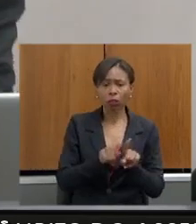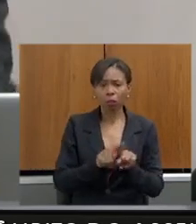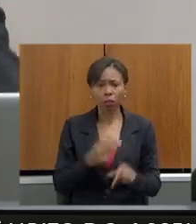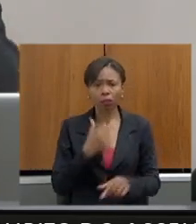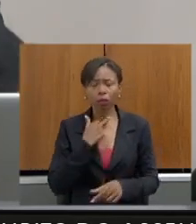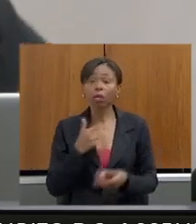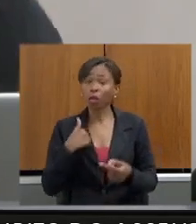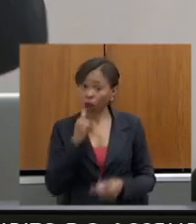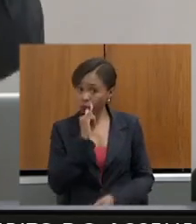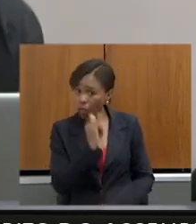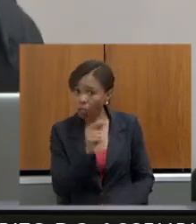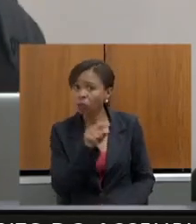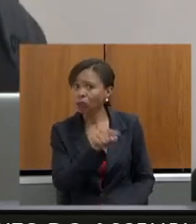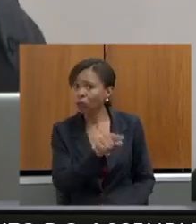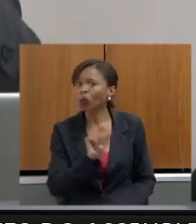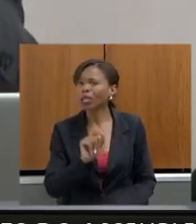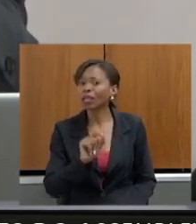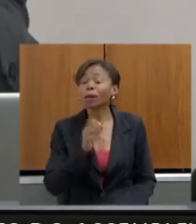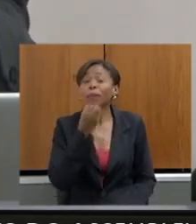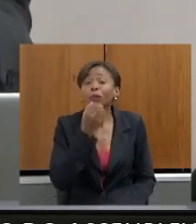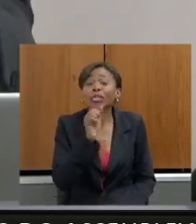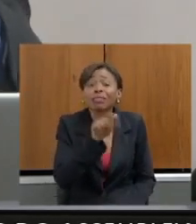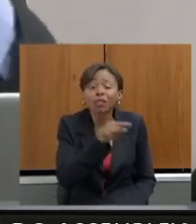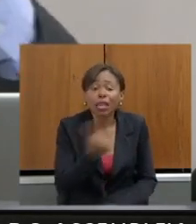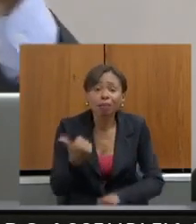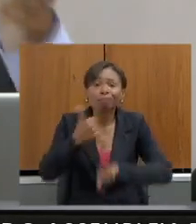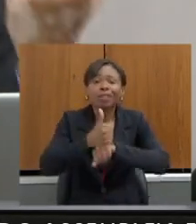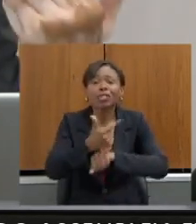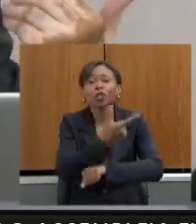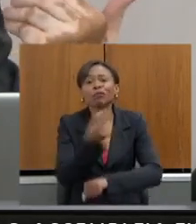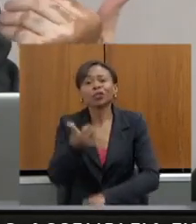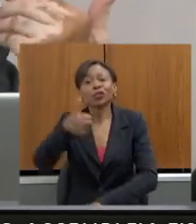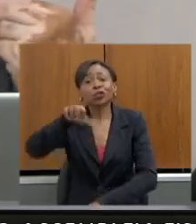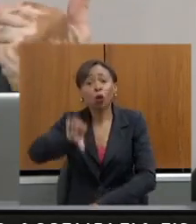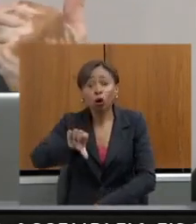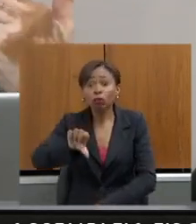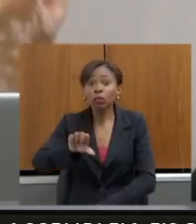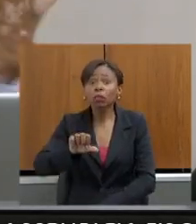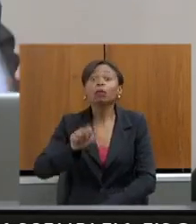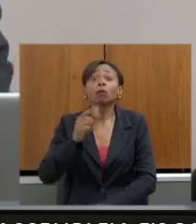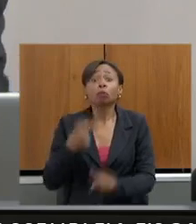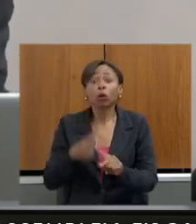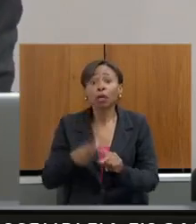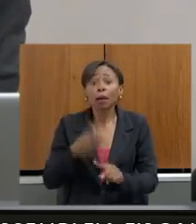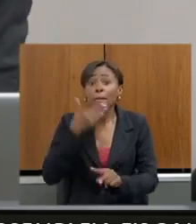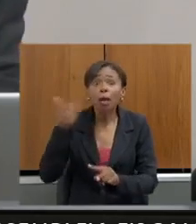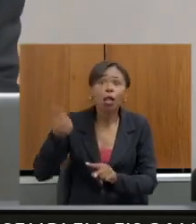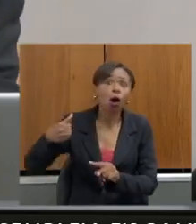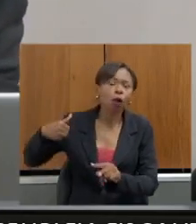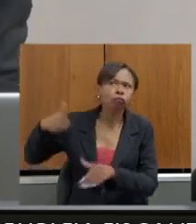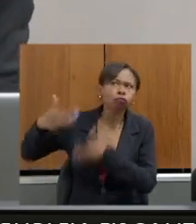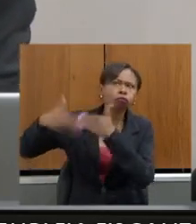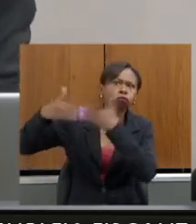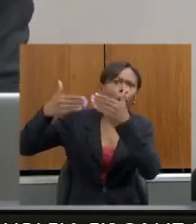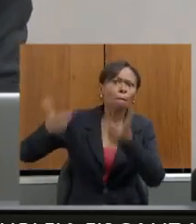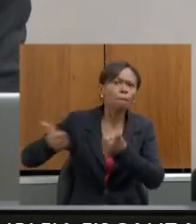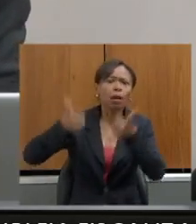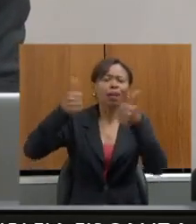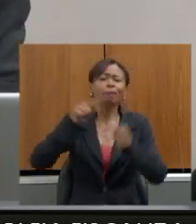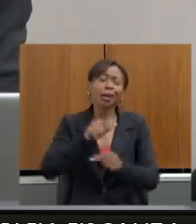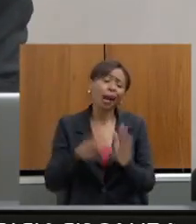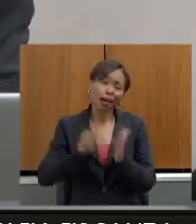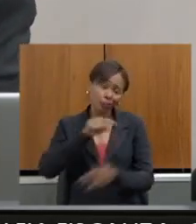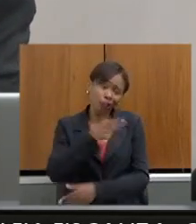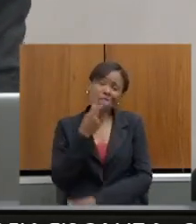era bom se eu tiver chegado ela em 2019 que uma hora dessa já tinha Corrigindo muito mais mas o seu foi recusado no